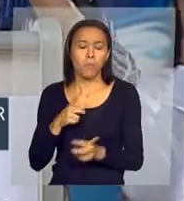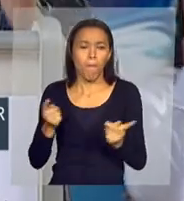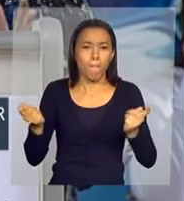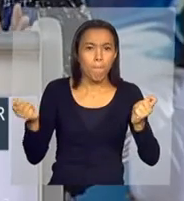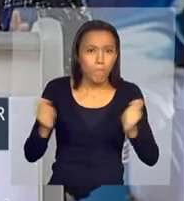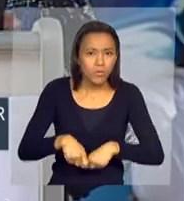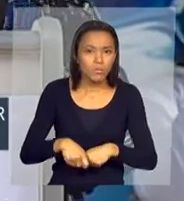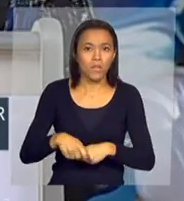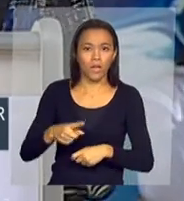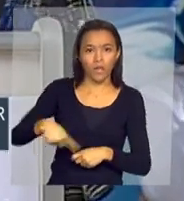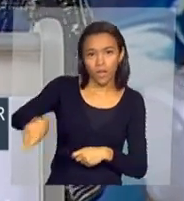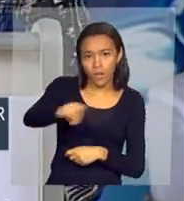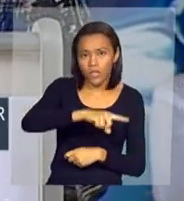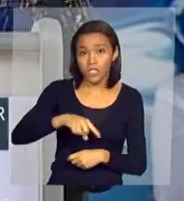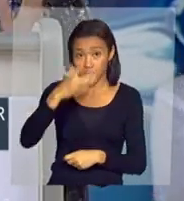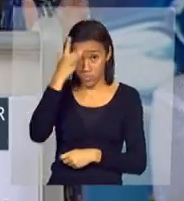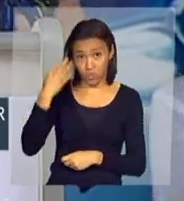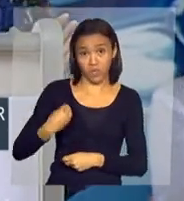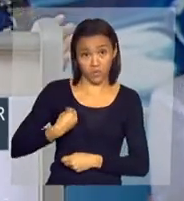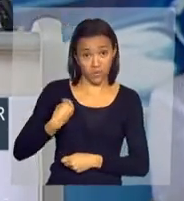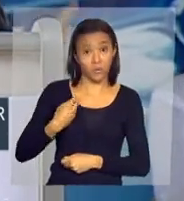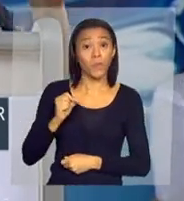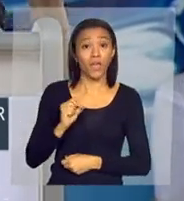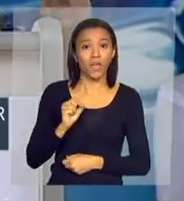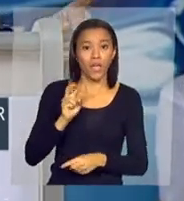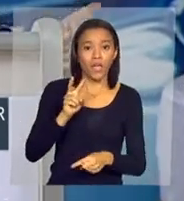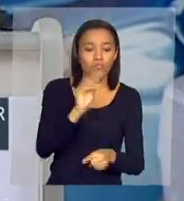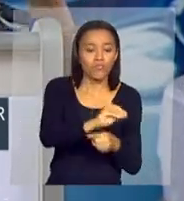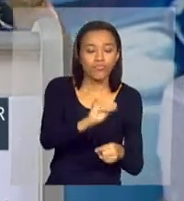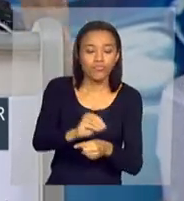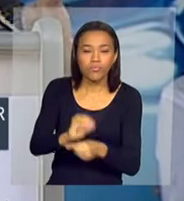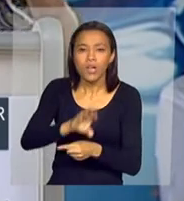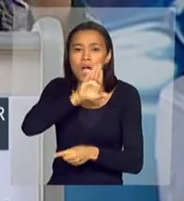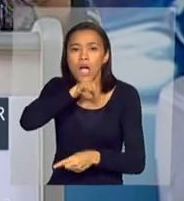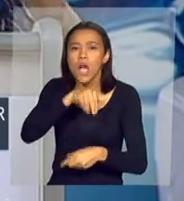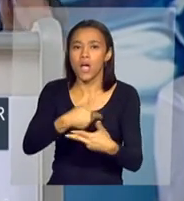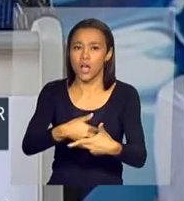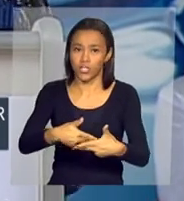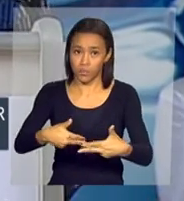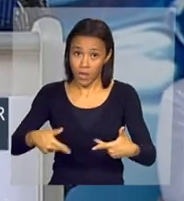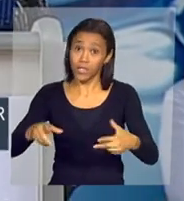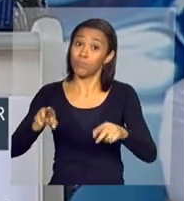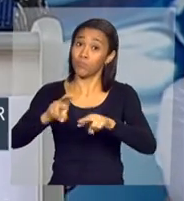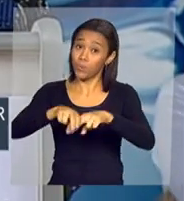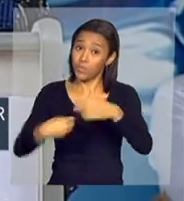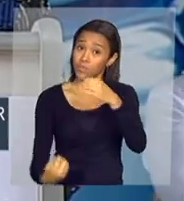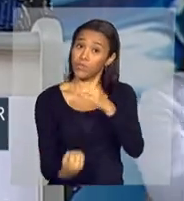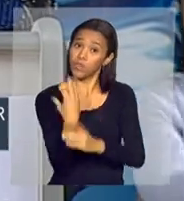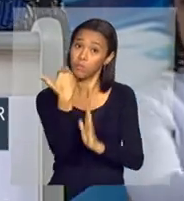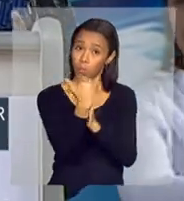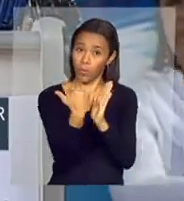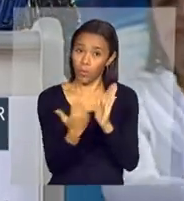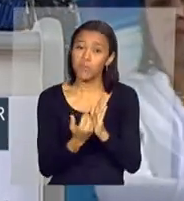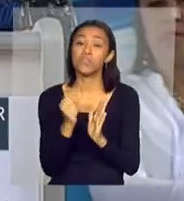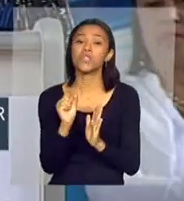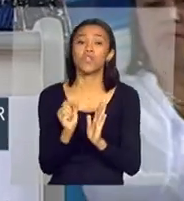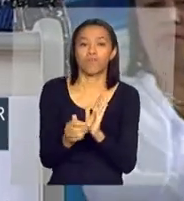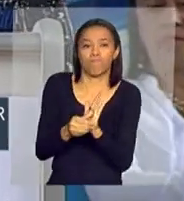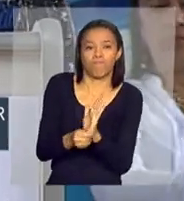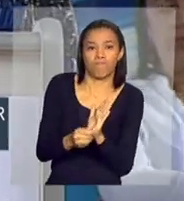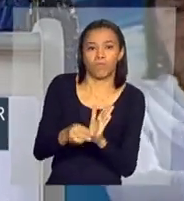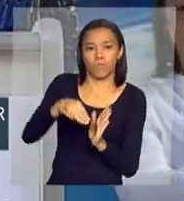de sobrevivência das criações e, por isso, fizemos o programa do milho.